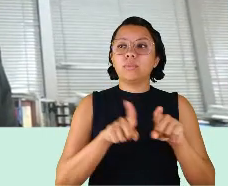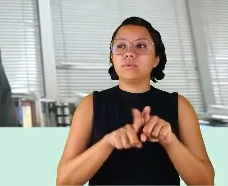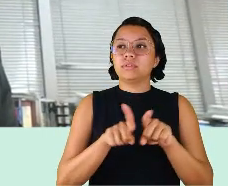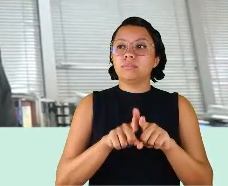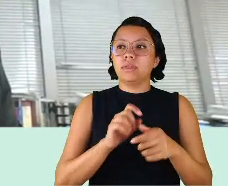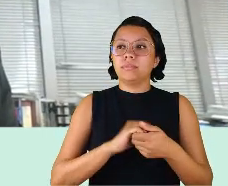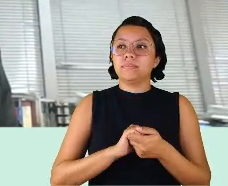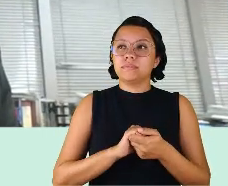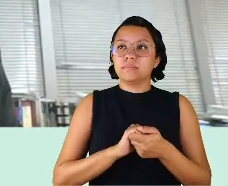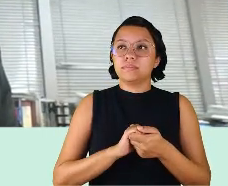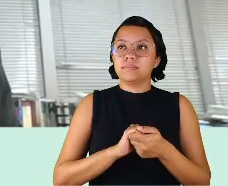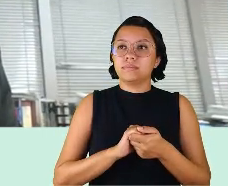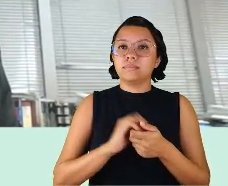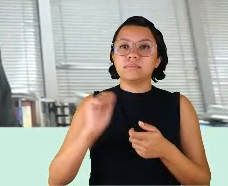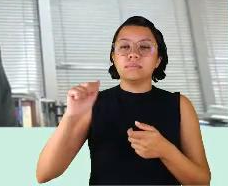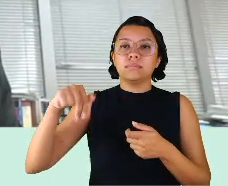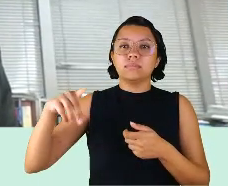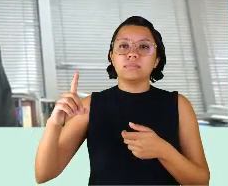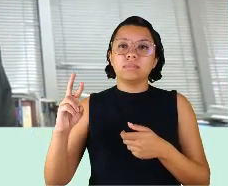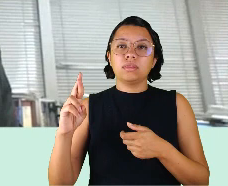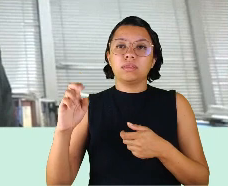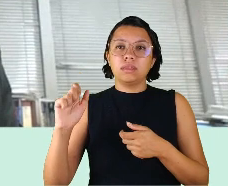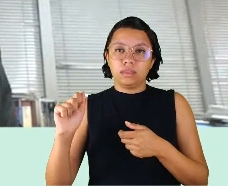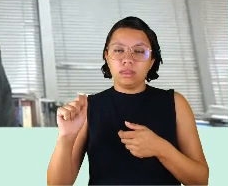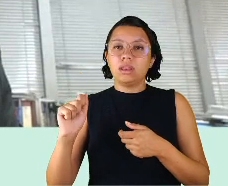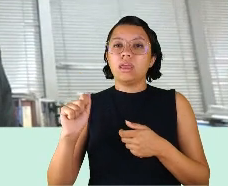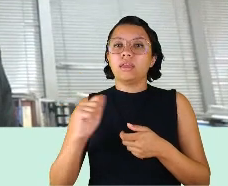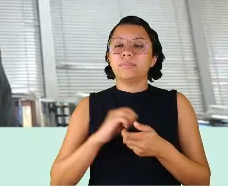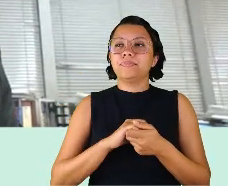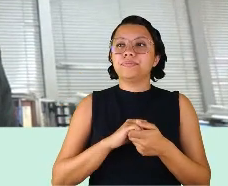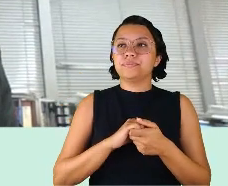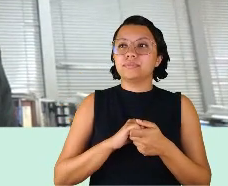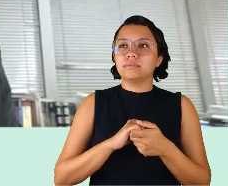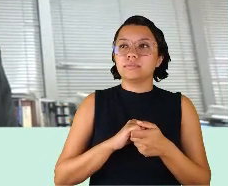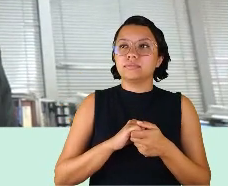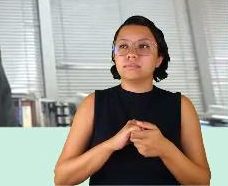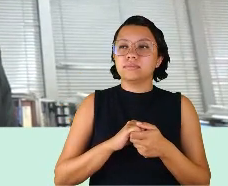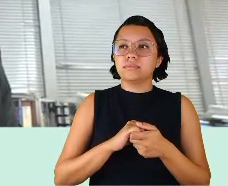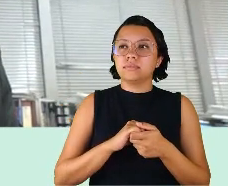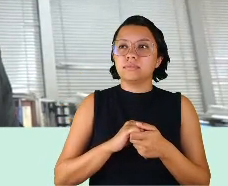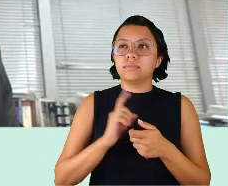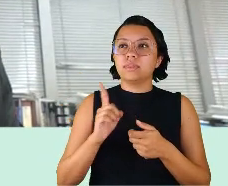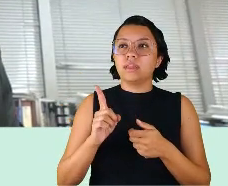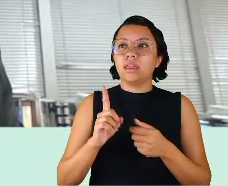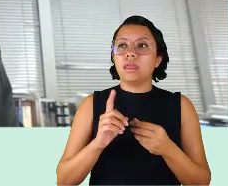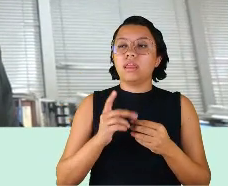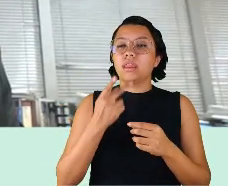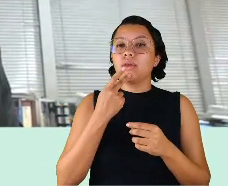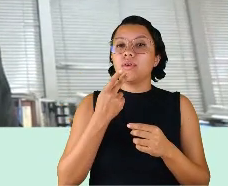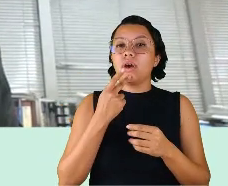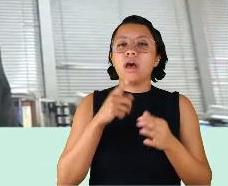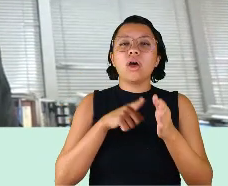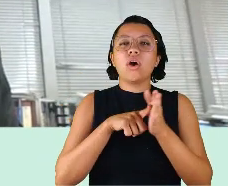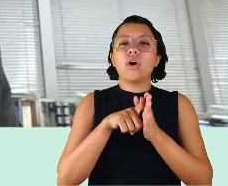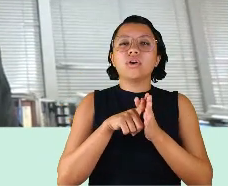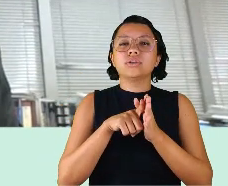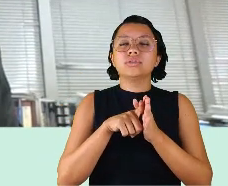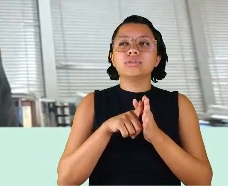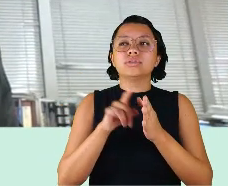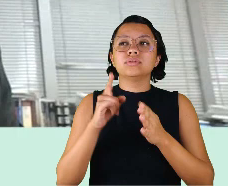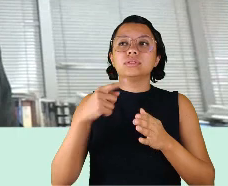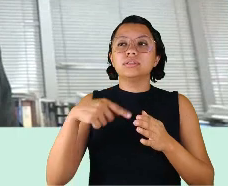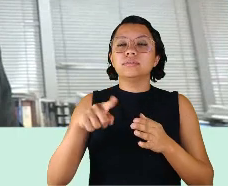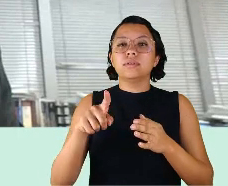também a Andréia Cristina de Almeida Aguiar, ela coloca uma questão, né, se